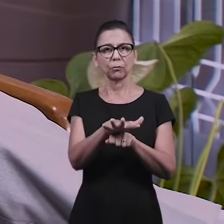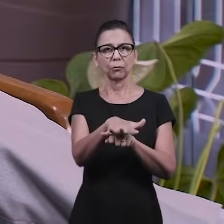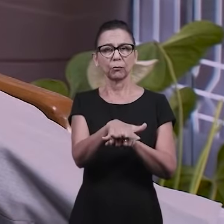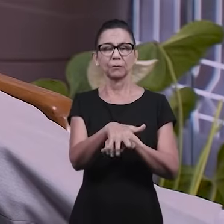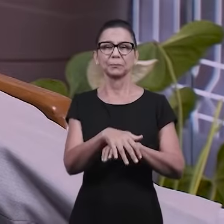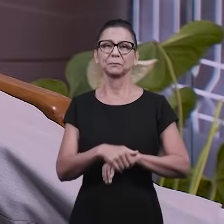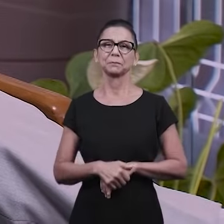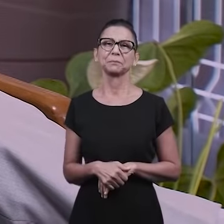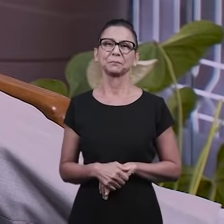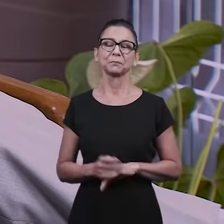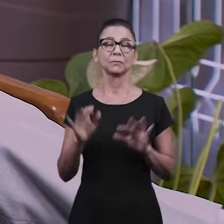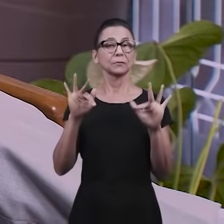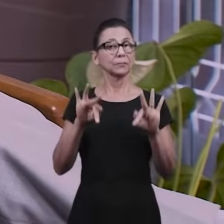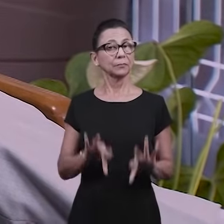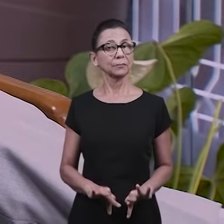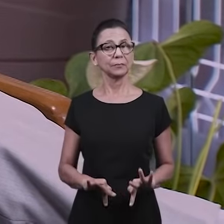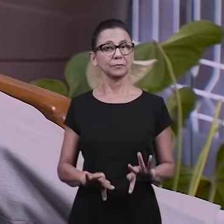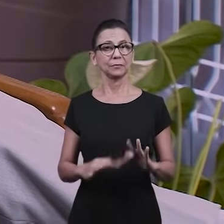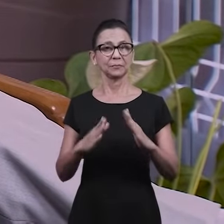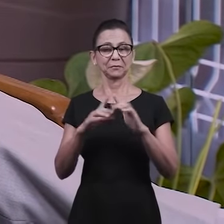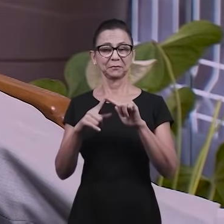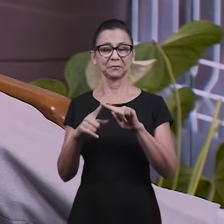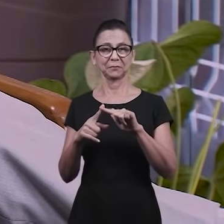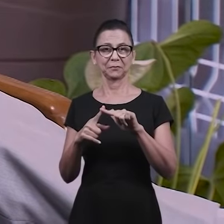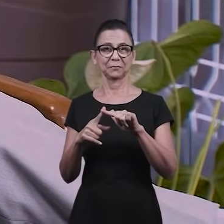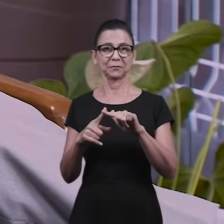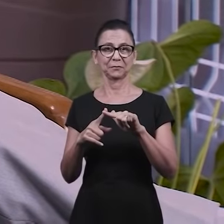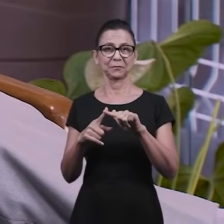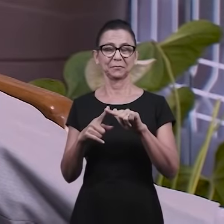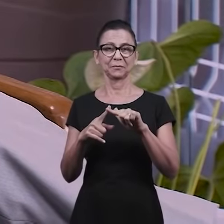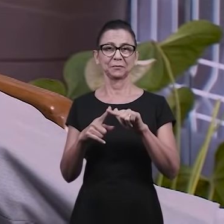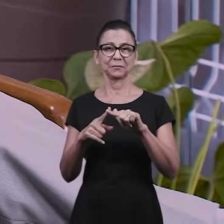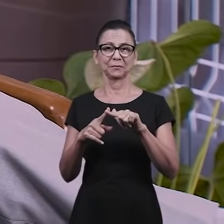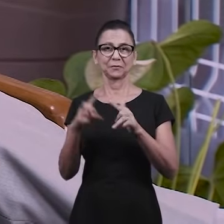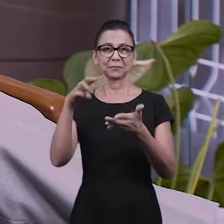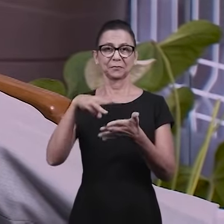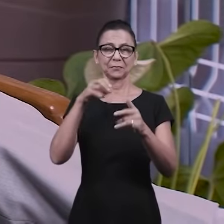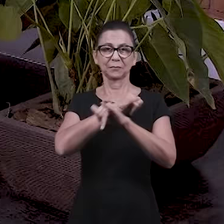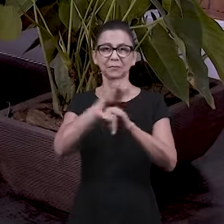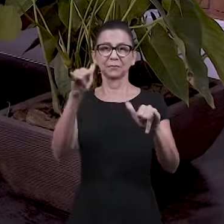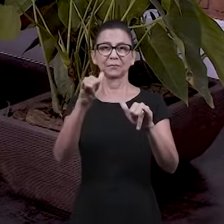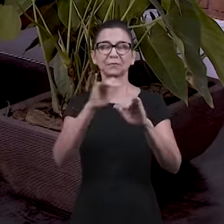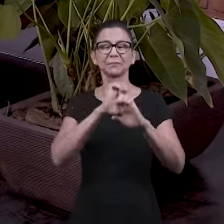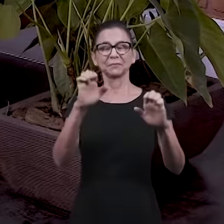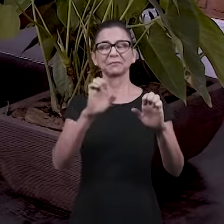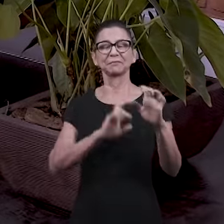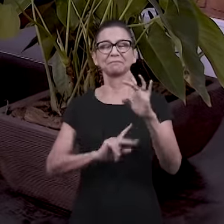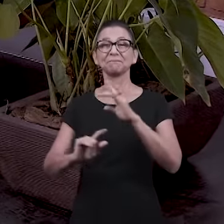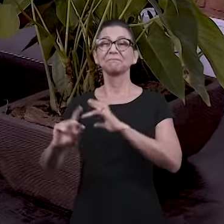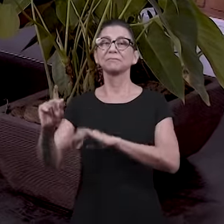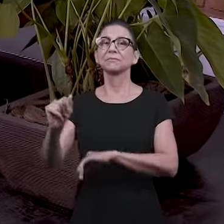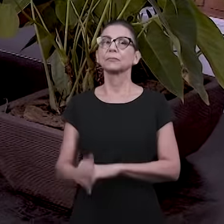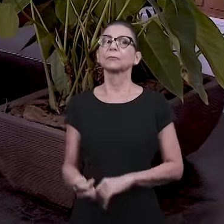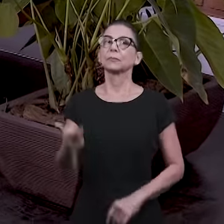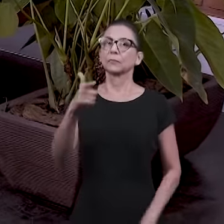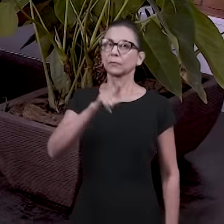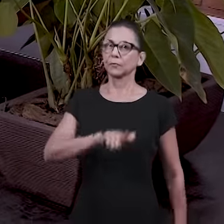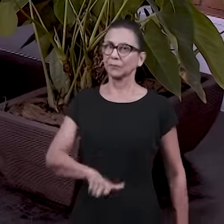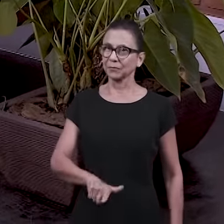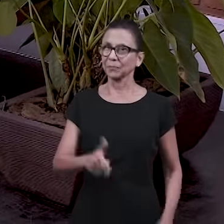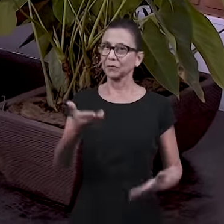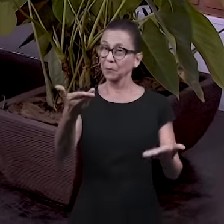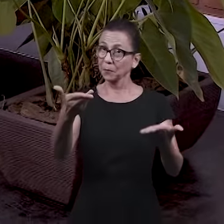edição do programa da Igreja Cristã Maranata, Anunciando o Evangelho Eterno. E eu quero reforçar aqui o convite,